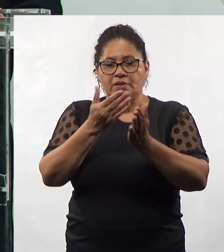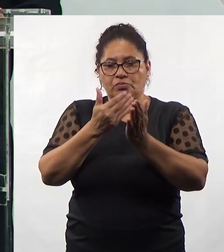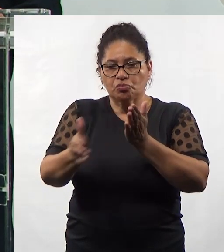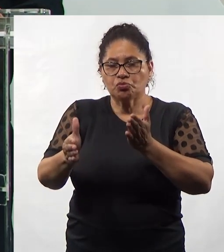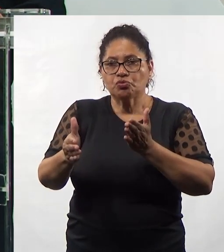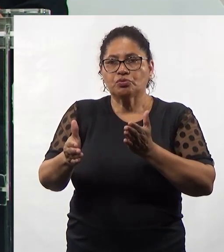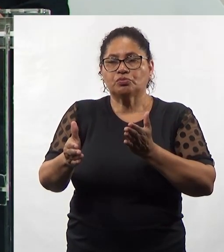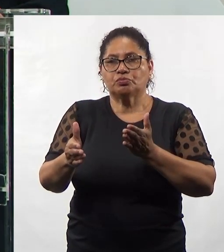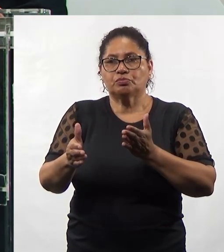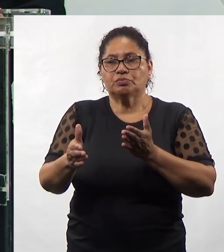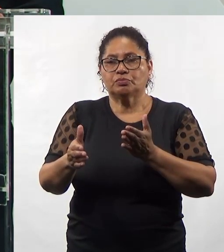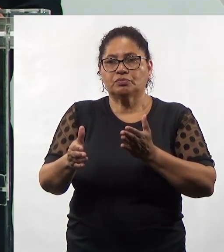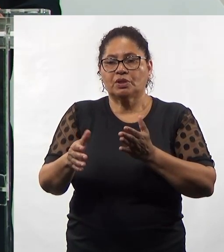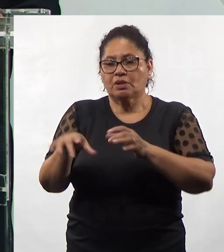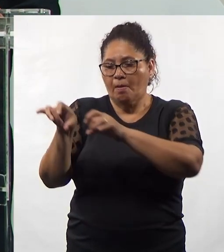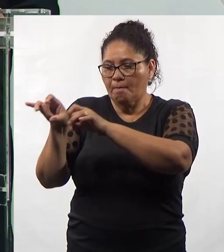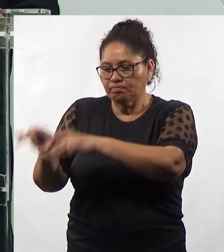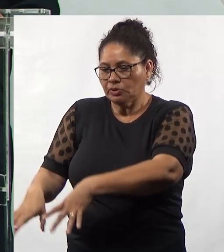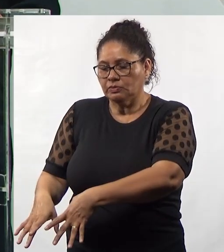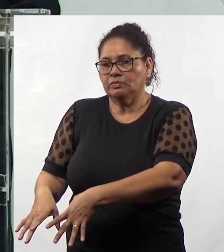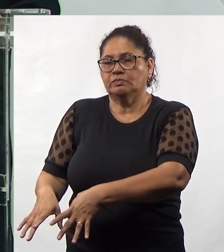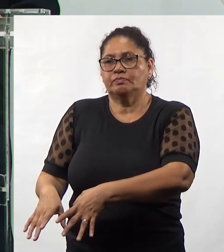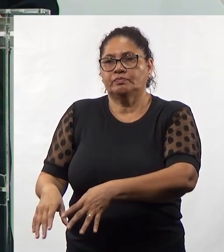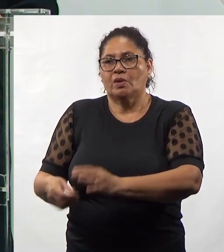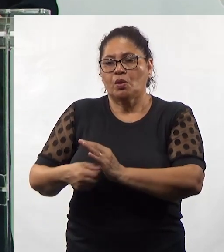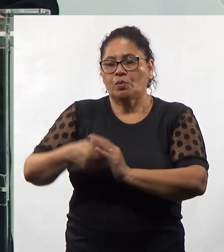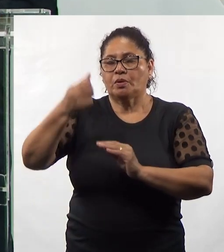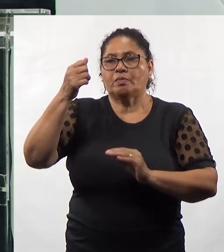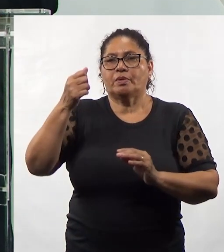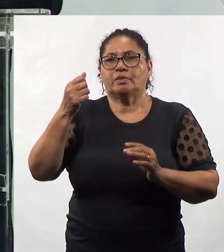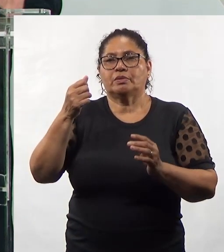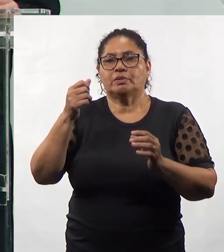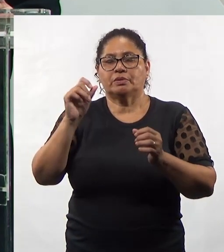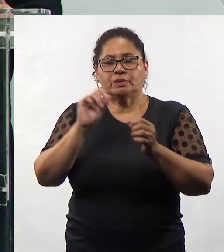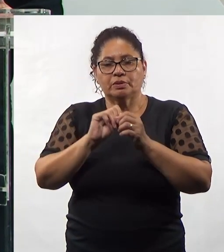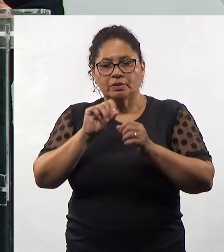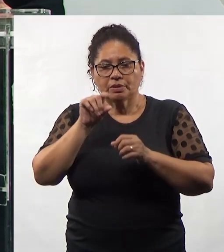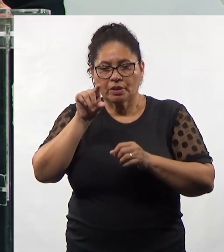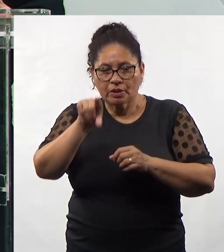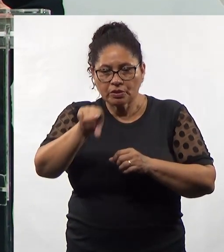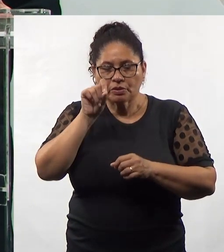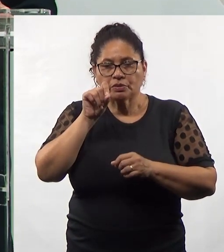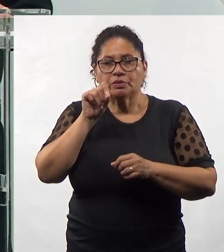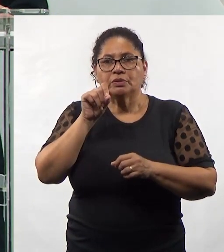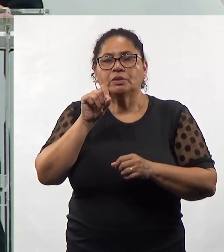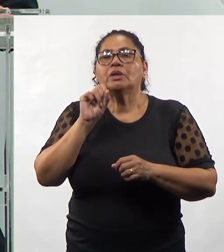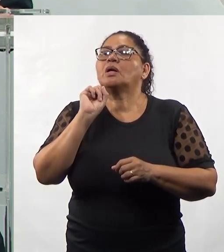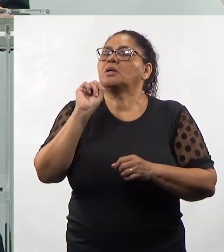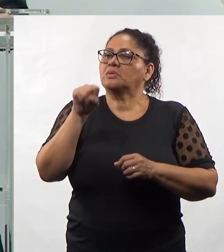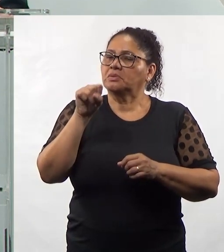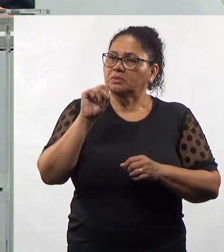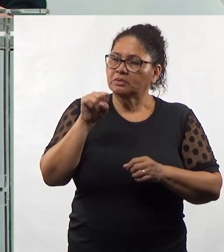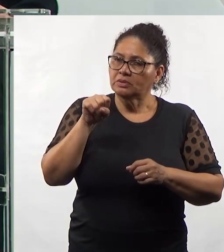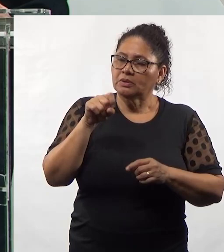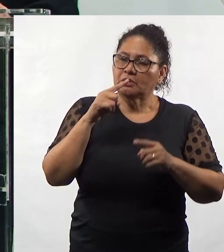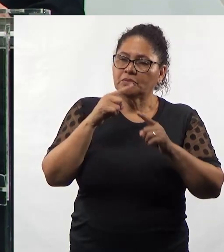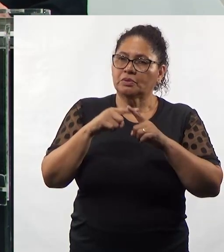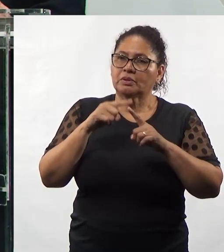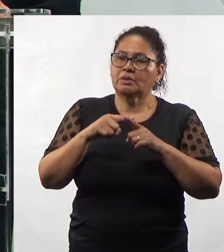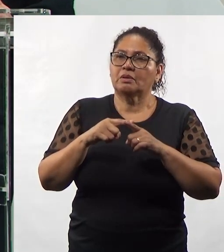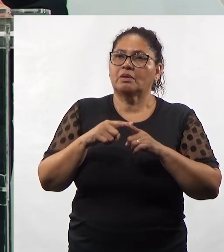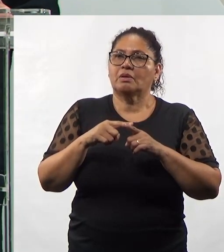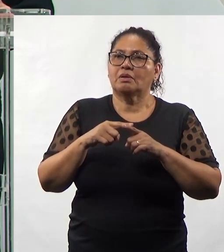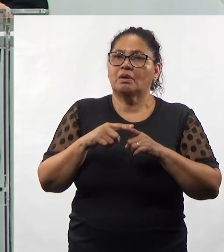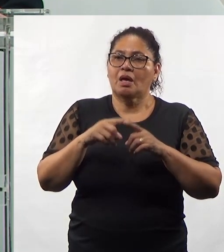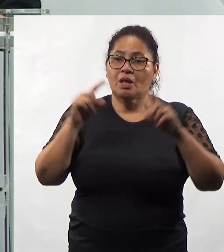desclassificado ou ele vai ser eliminado, né, no primeiro filtro que a gente fizer de seleção? É isso aí, né, porque ele